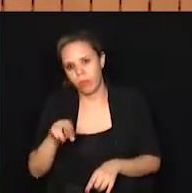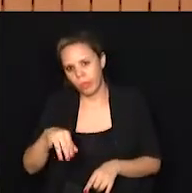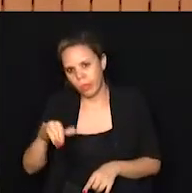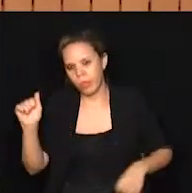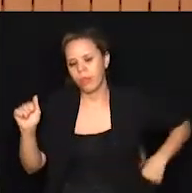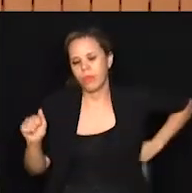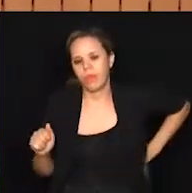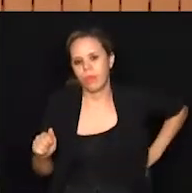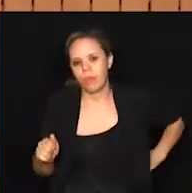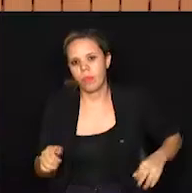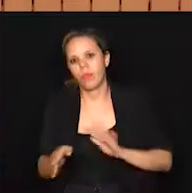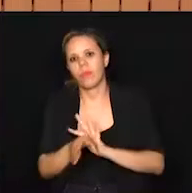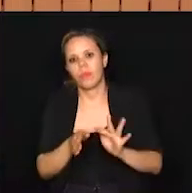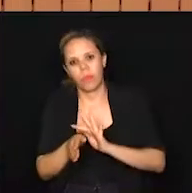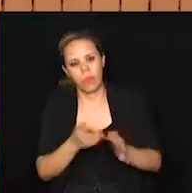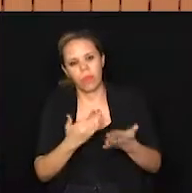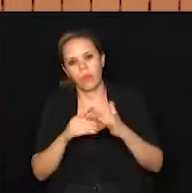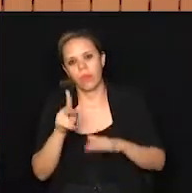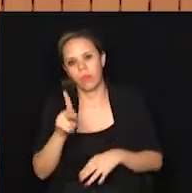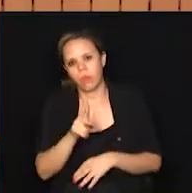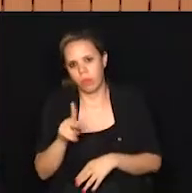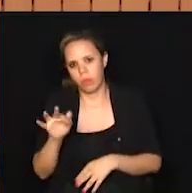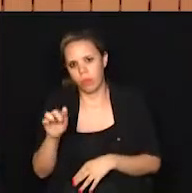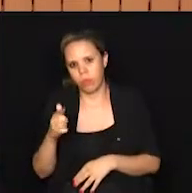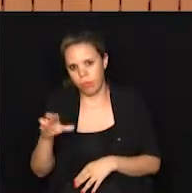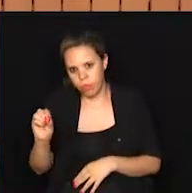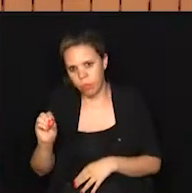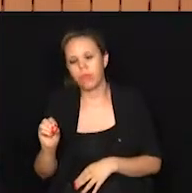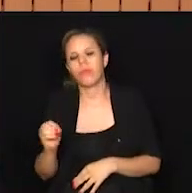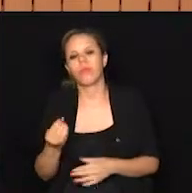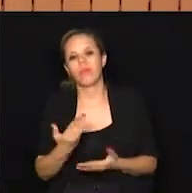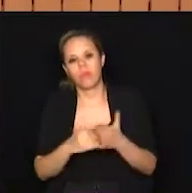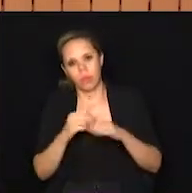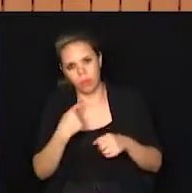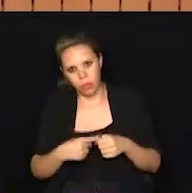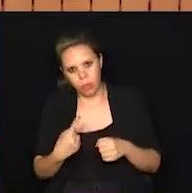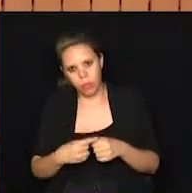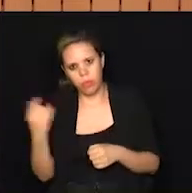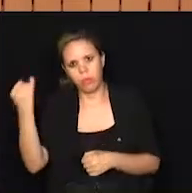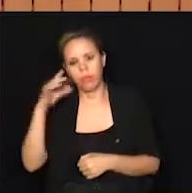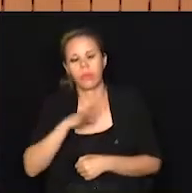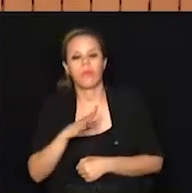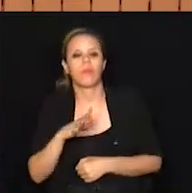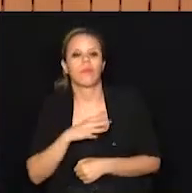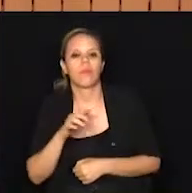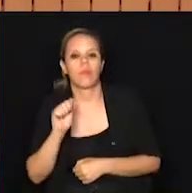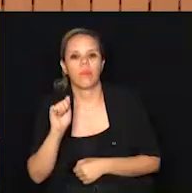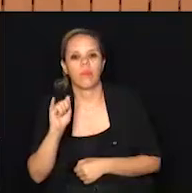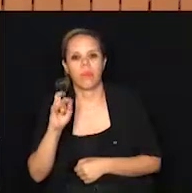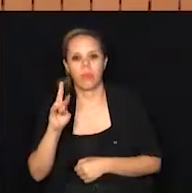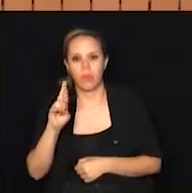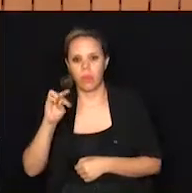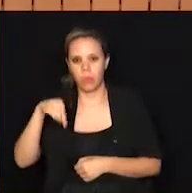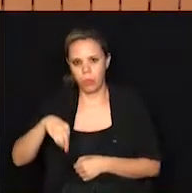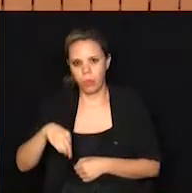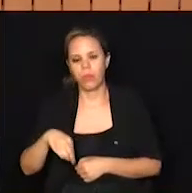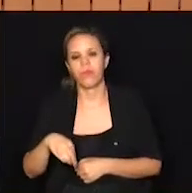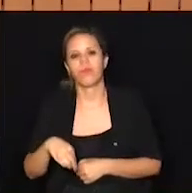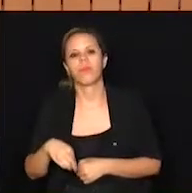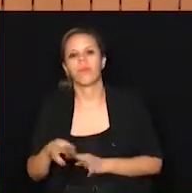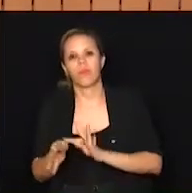a esse retorno, como foi demonstrado aqui por diversas falas, principalmente por conta da questão da